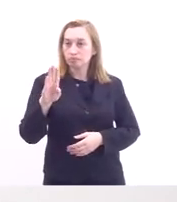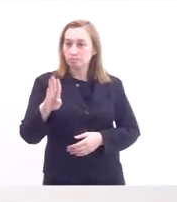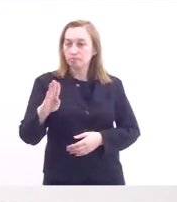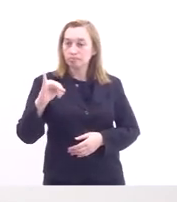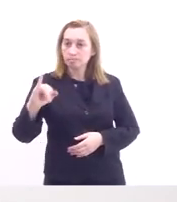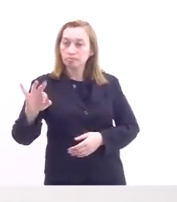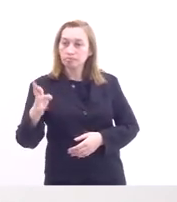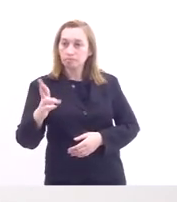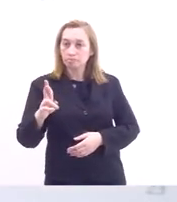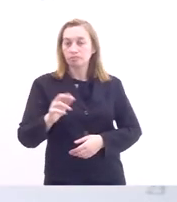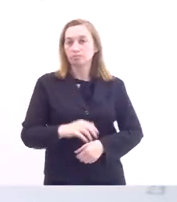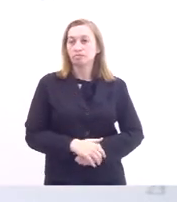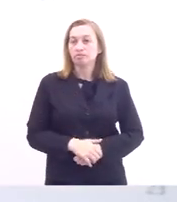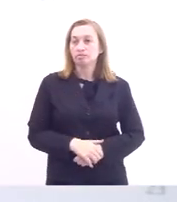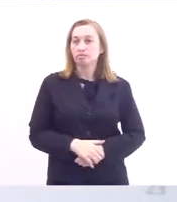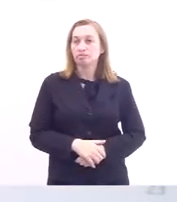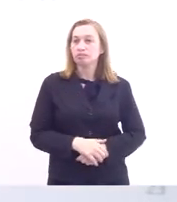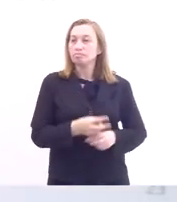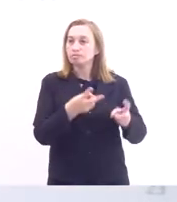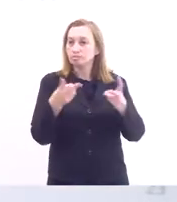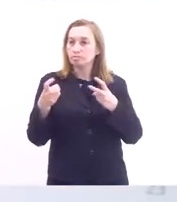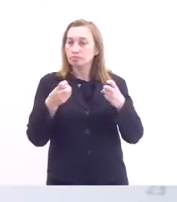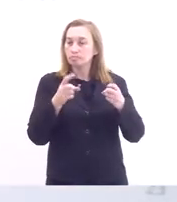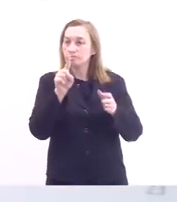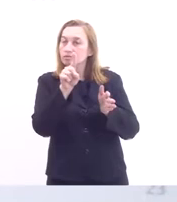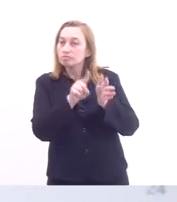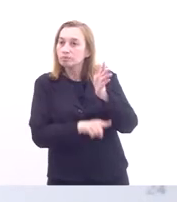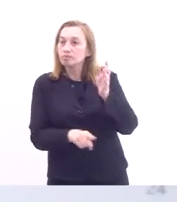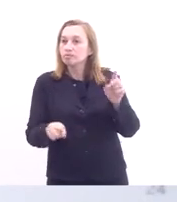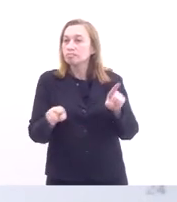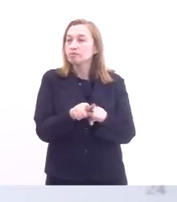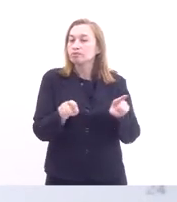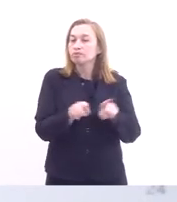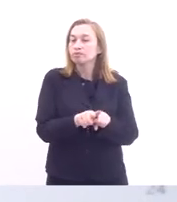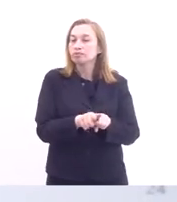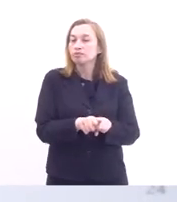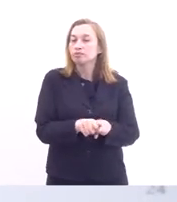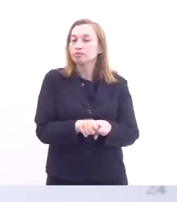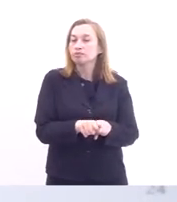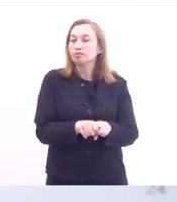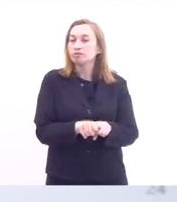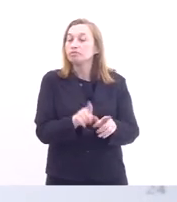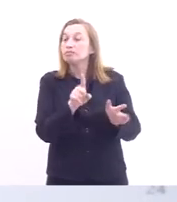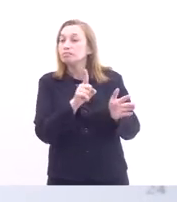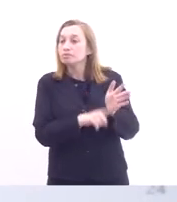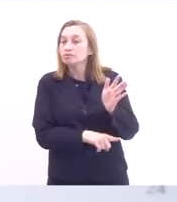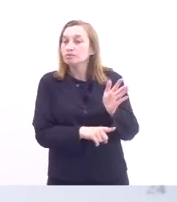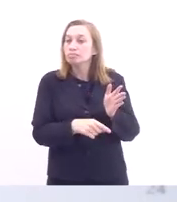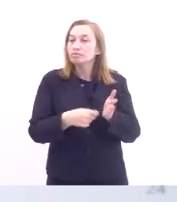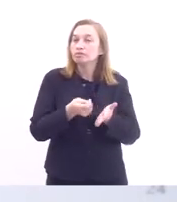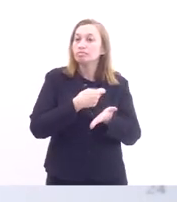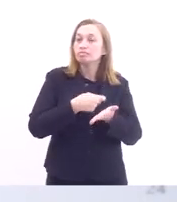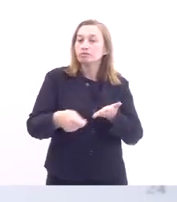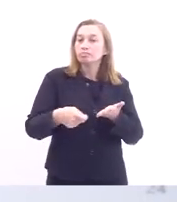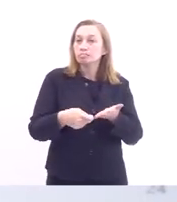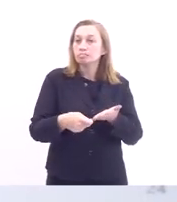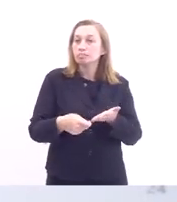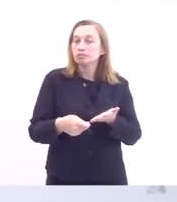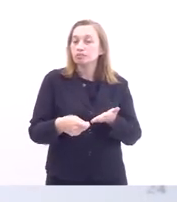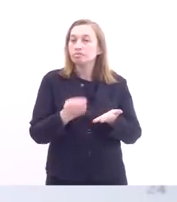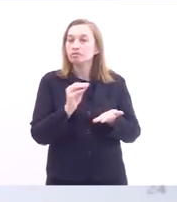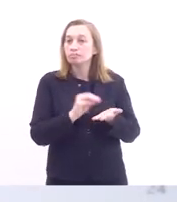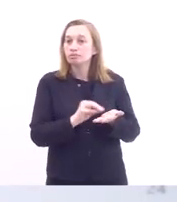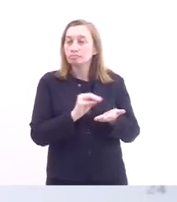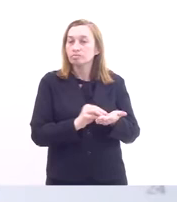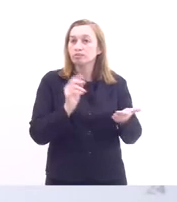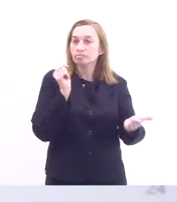Então, a gente olha o estoque reduzindo também, e também a redução da inscrição de restos a